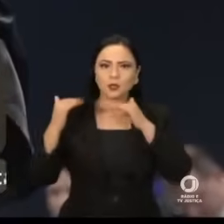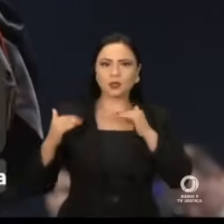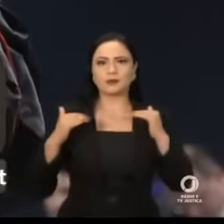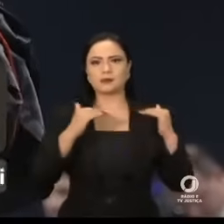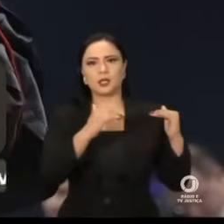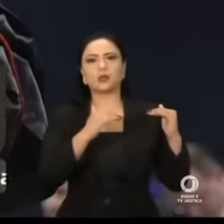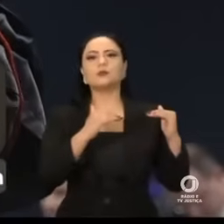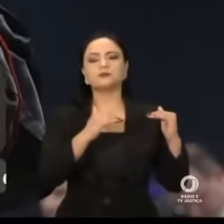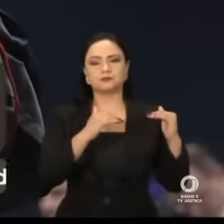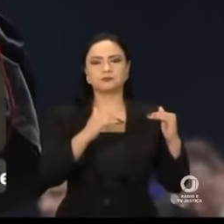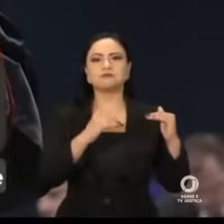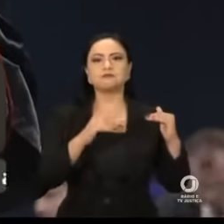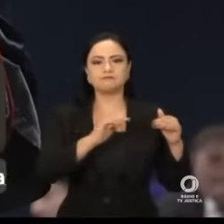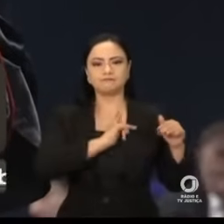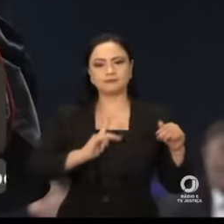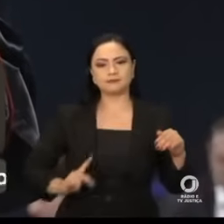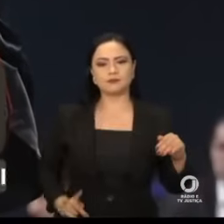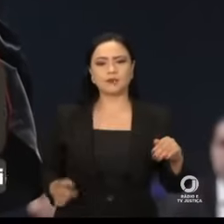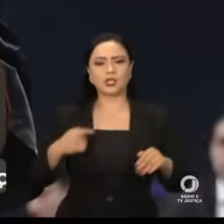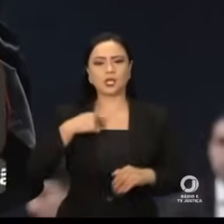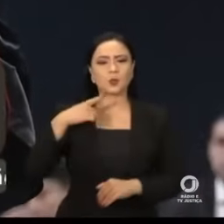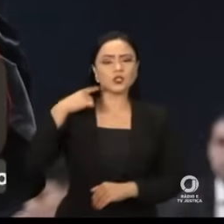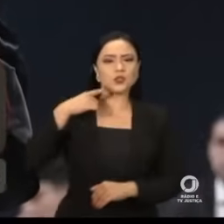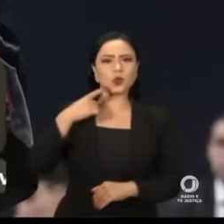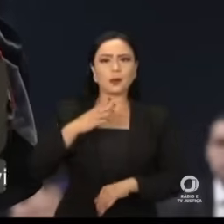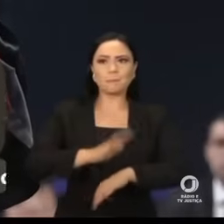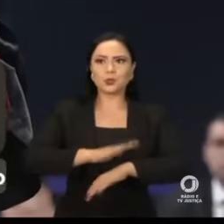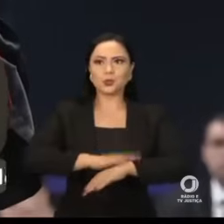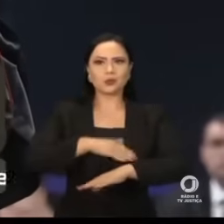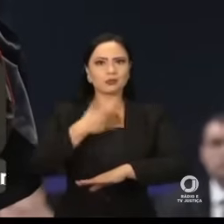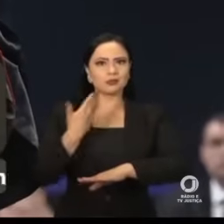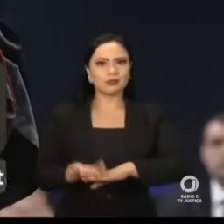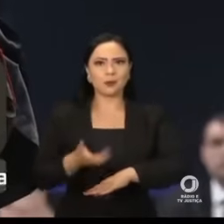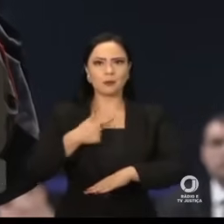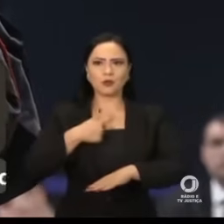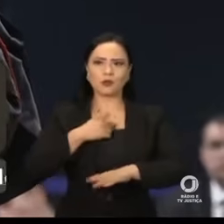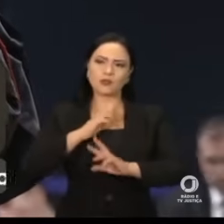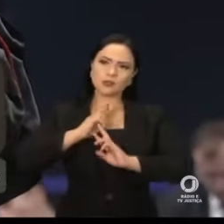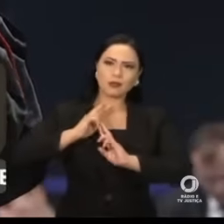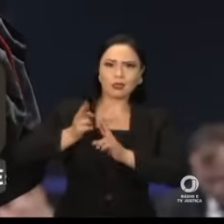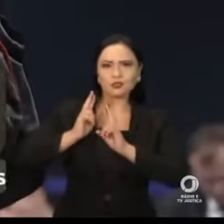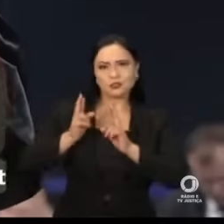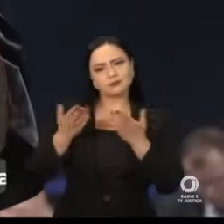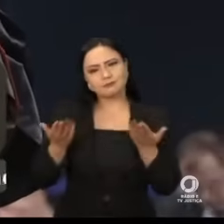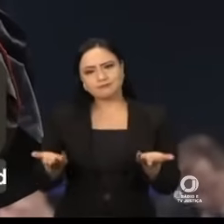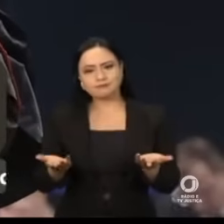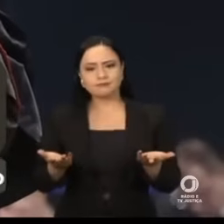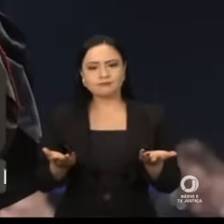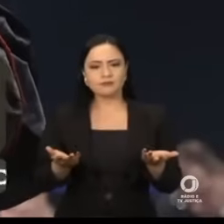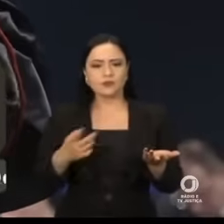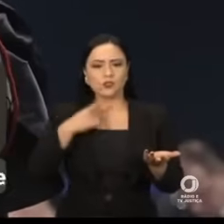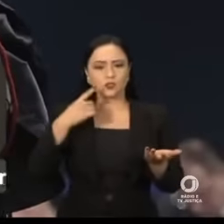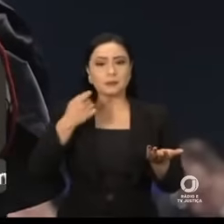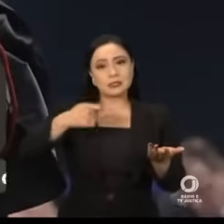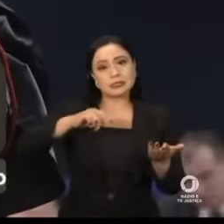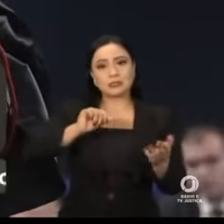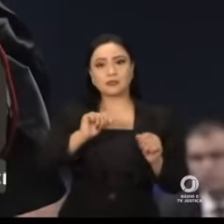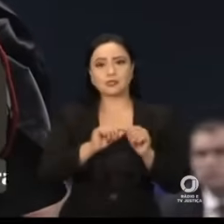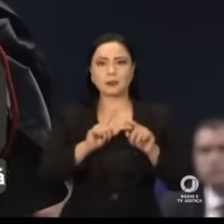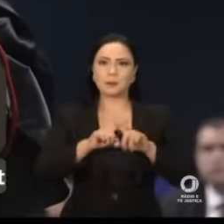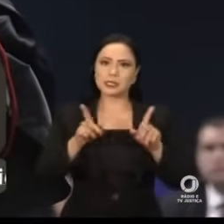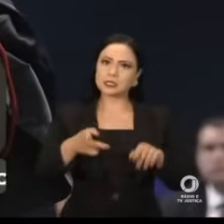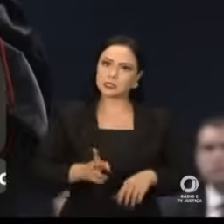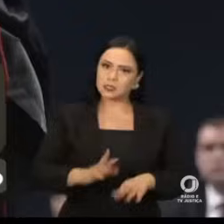e, senhor presidente, eu advogo aqui há muito tempo, eu vou fazer críticas que um advogado tem que fazer, mas sempre com